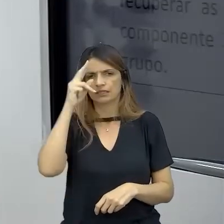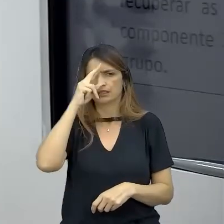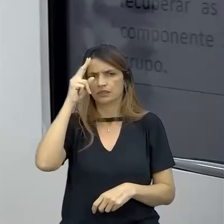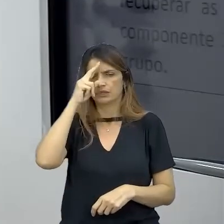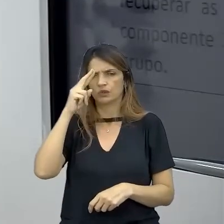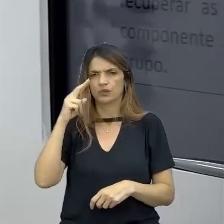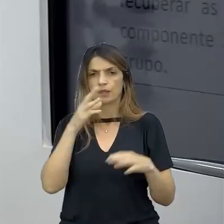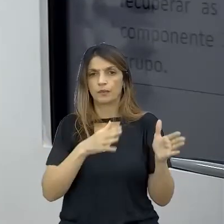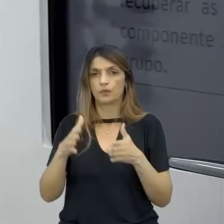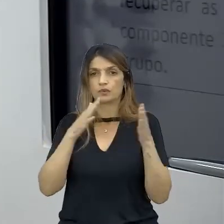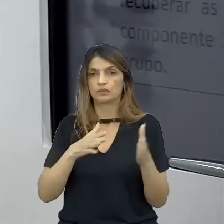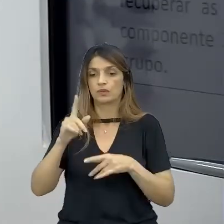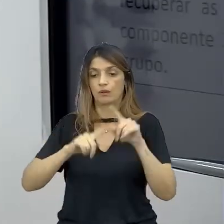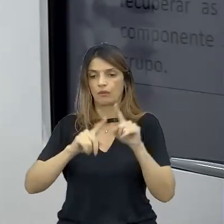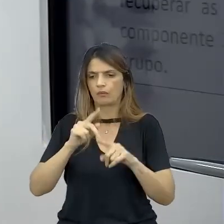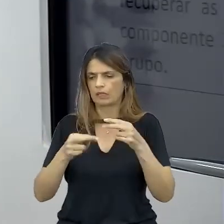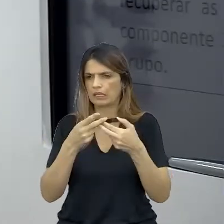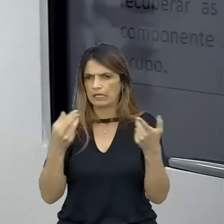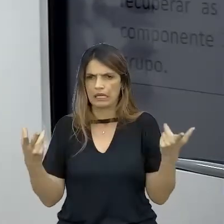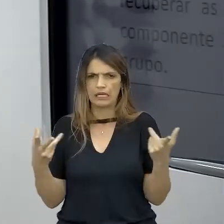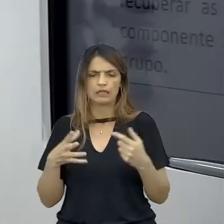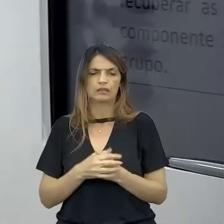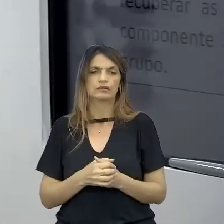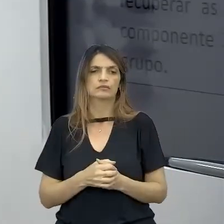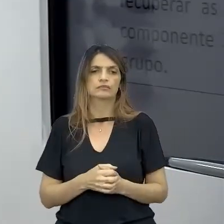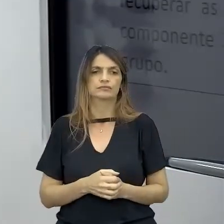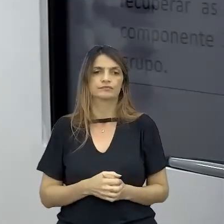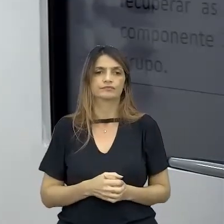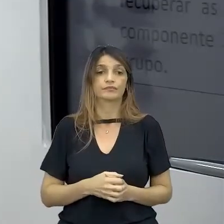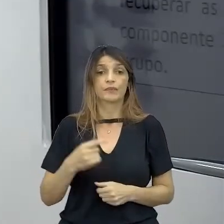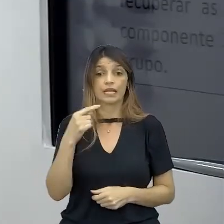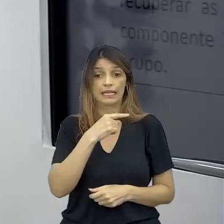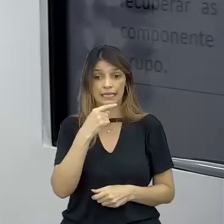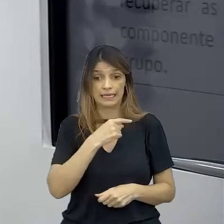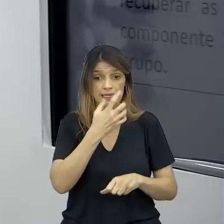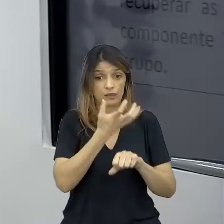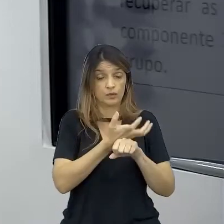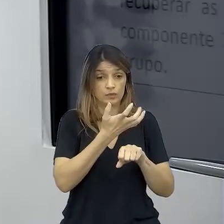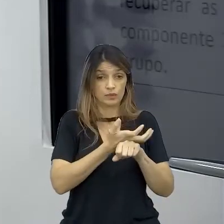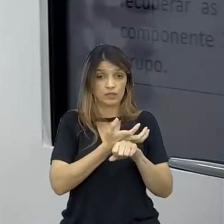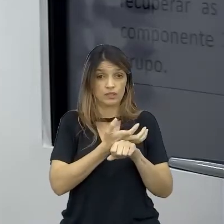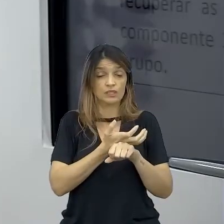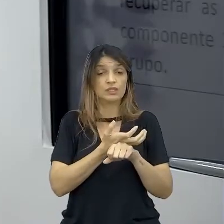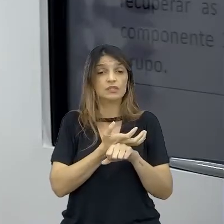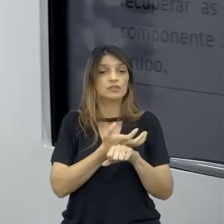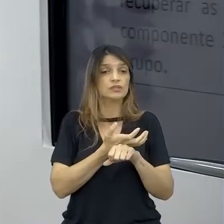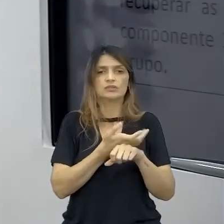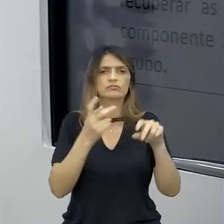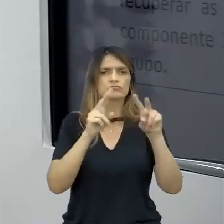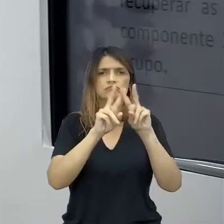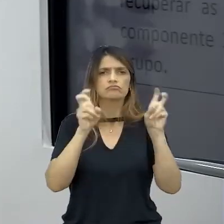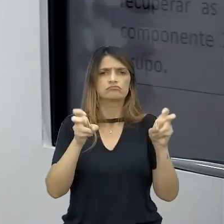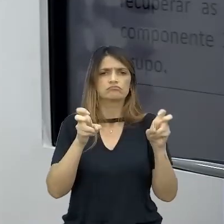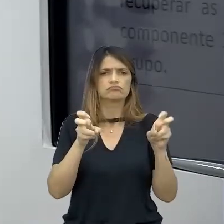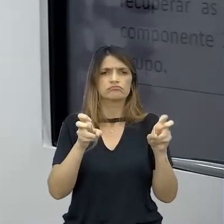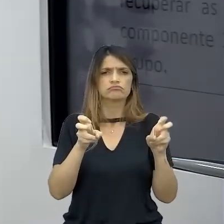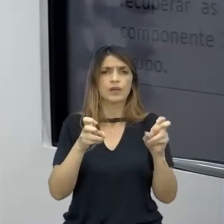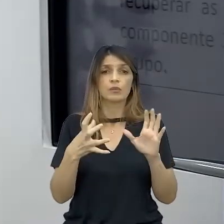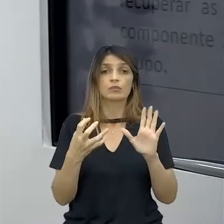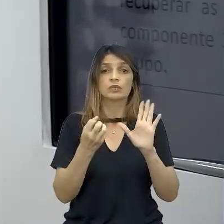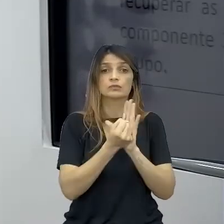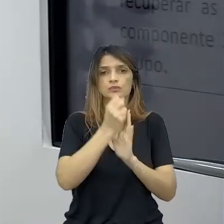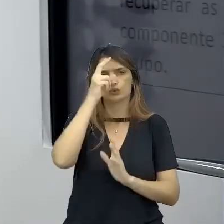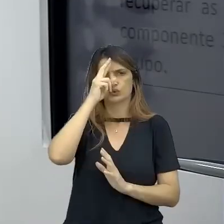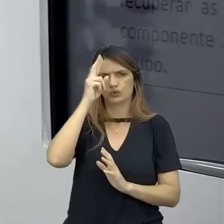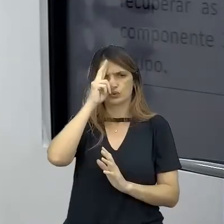produção material e imaterial. Então, naquele componente, nós estaremos falando sobre o patrimônio